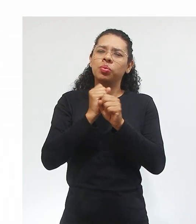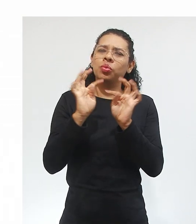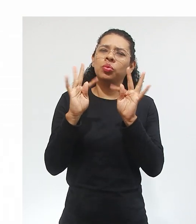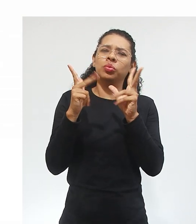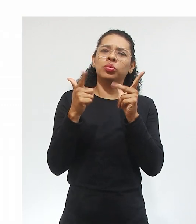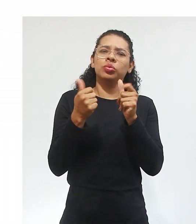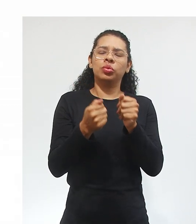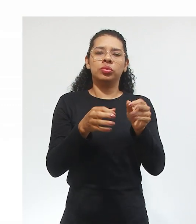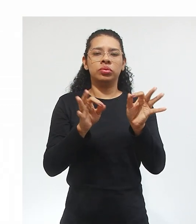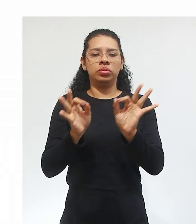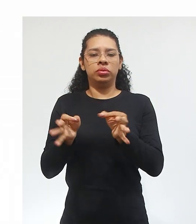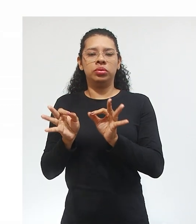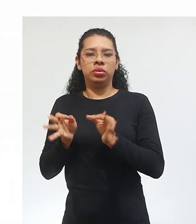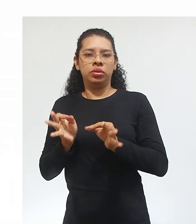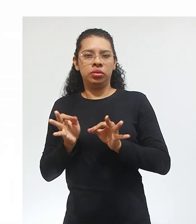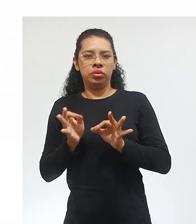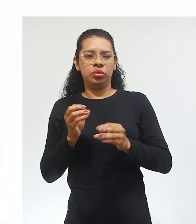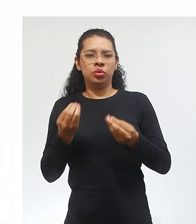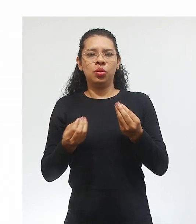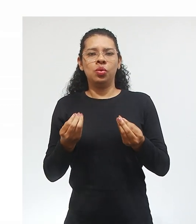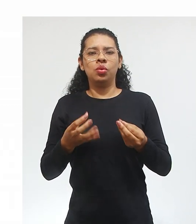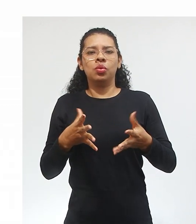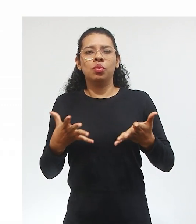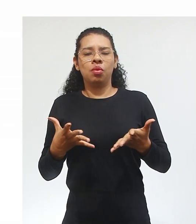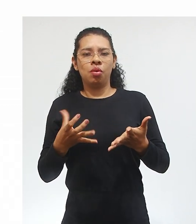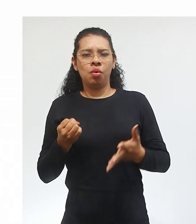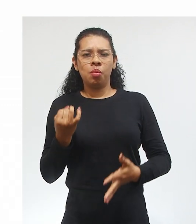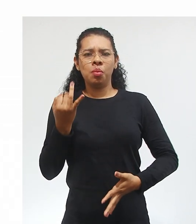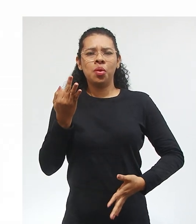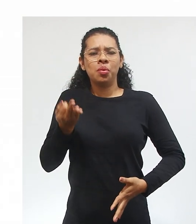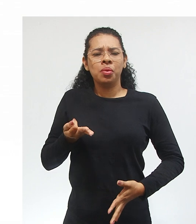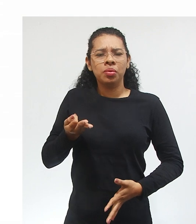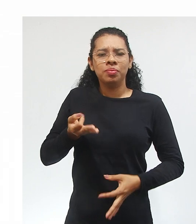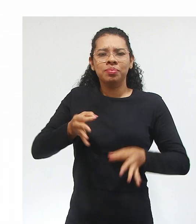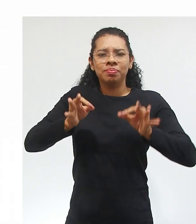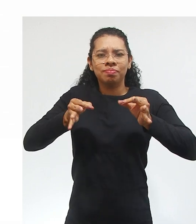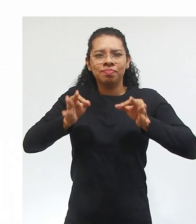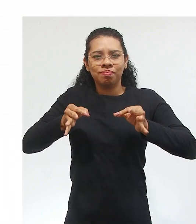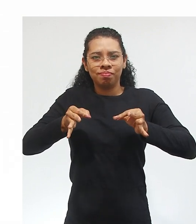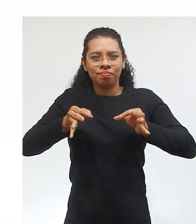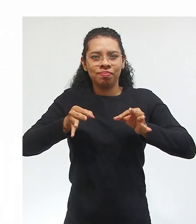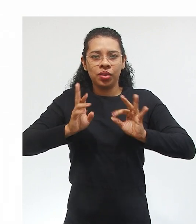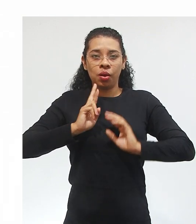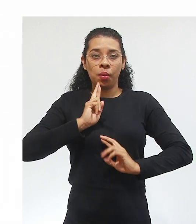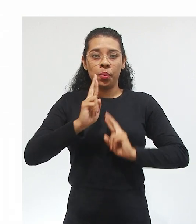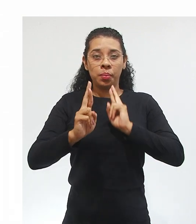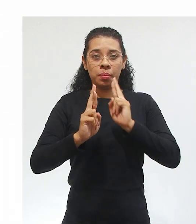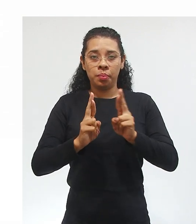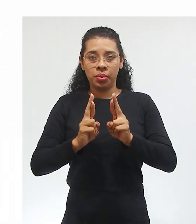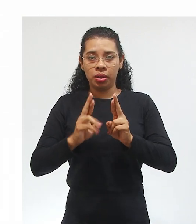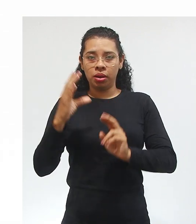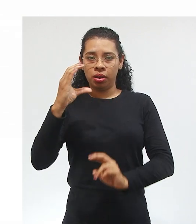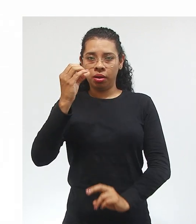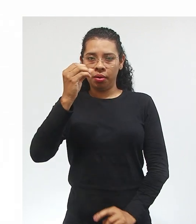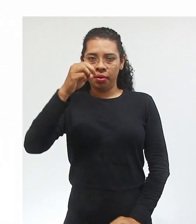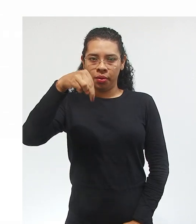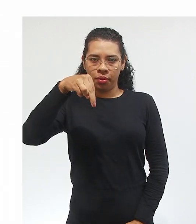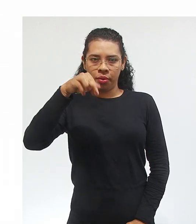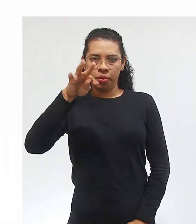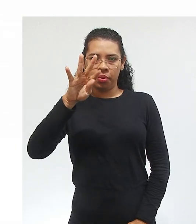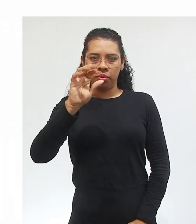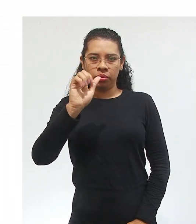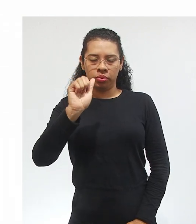nas contas de resultado. Quais são as contas de resultado? São as contas